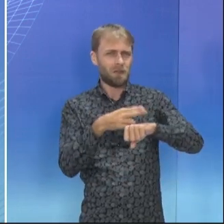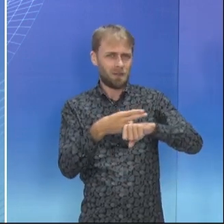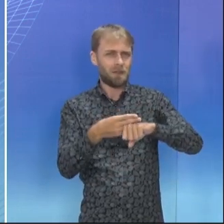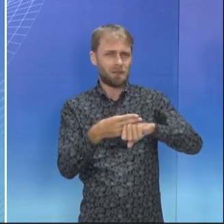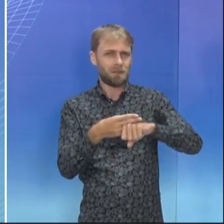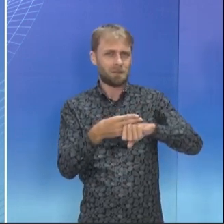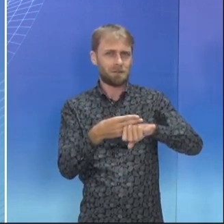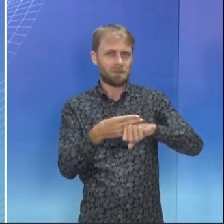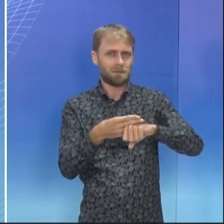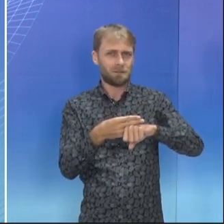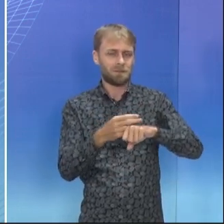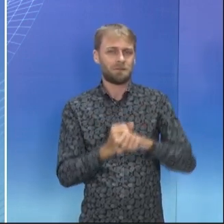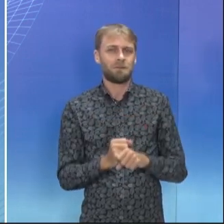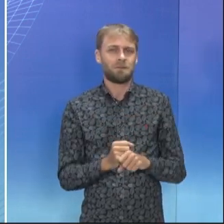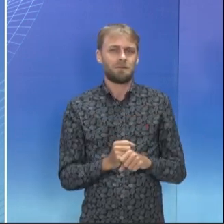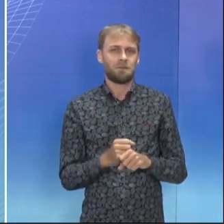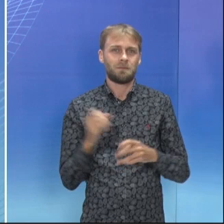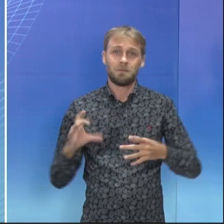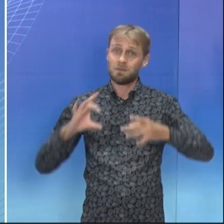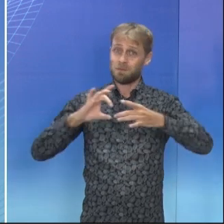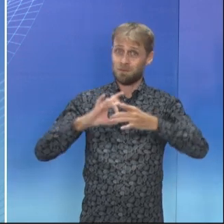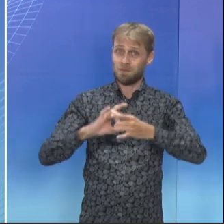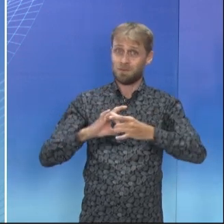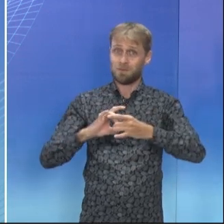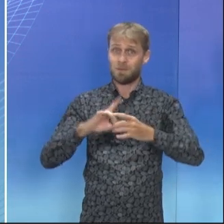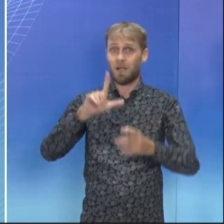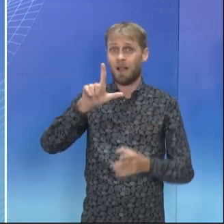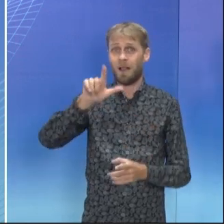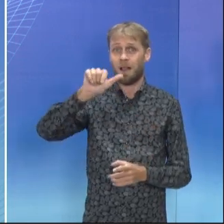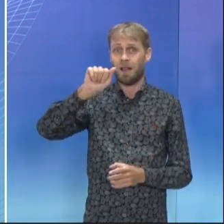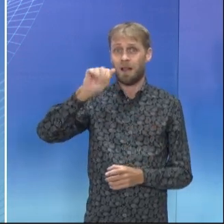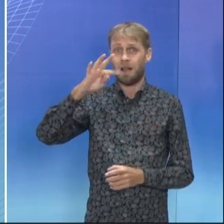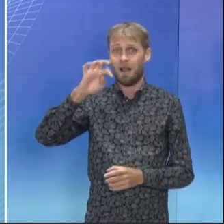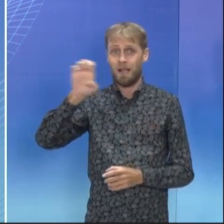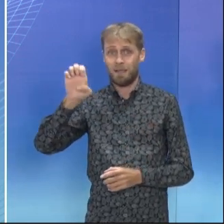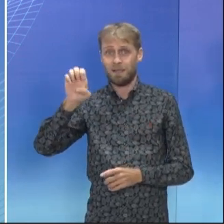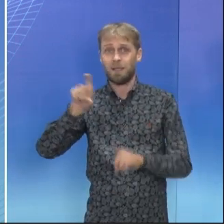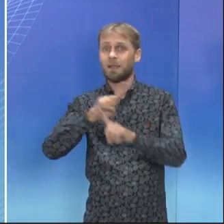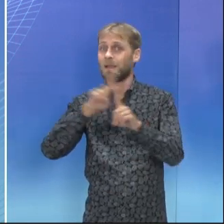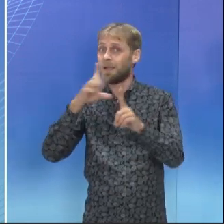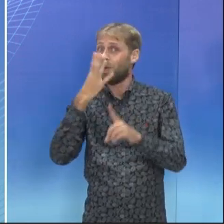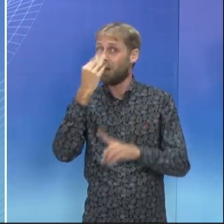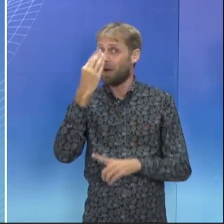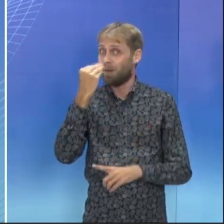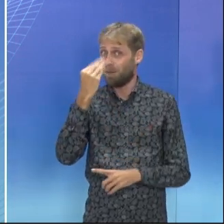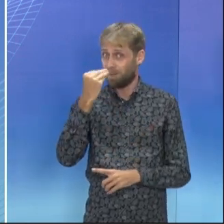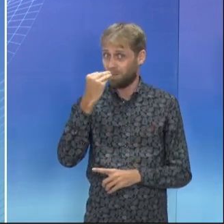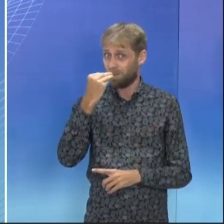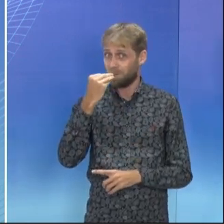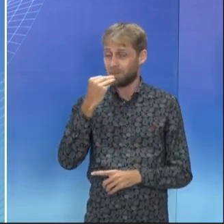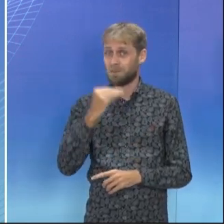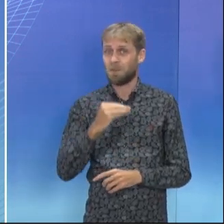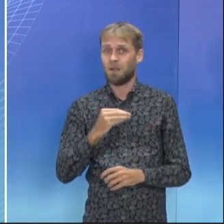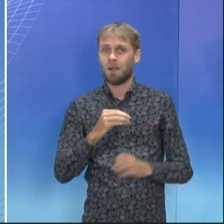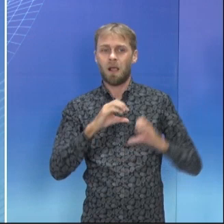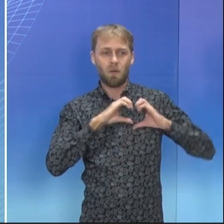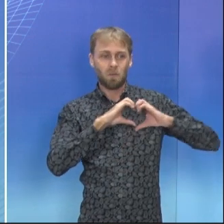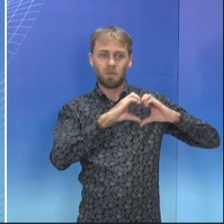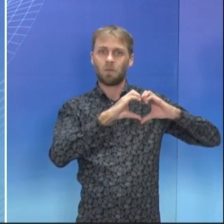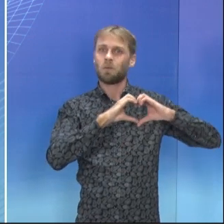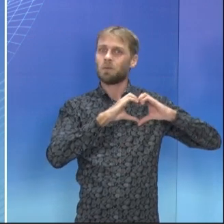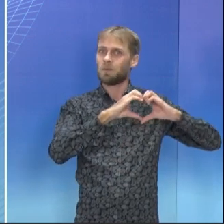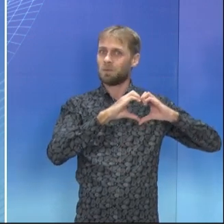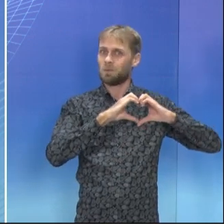de bombom que late? Nesse contexto aqui, o latir não é o latir do nosso cachorro, é latir